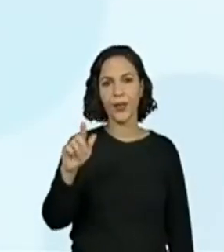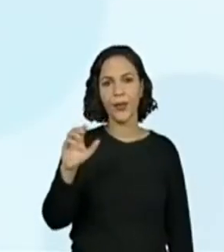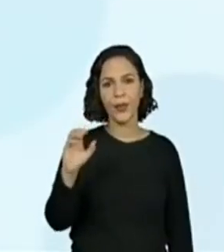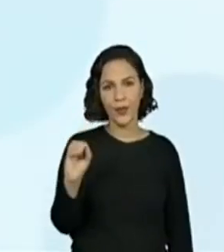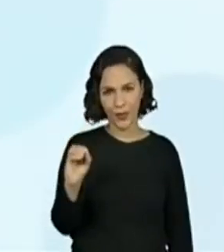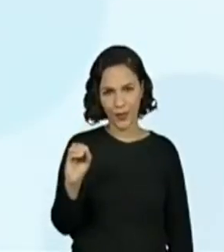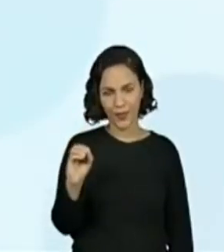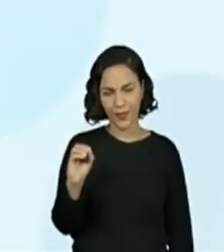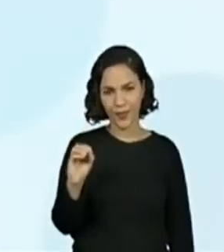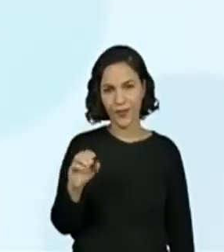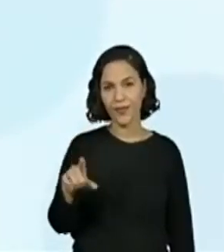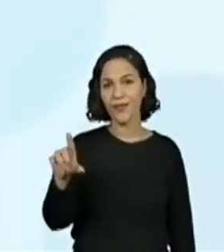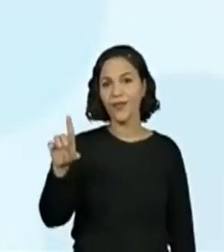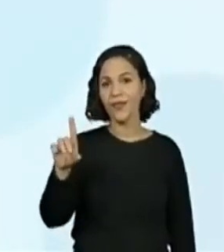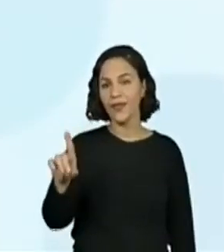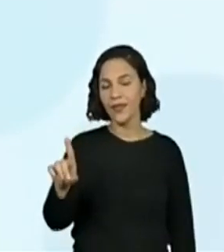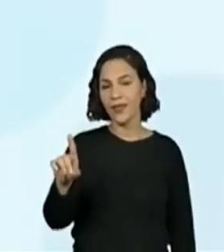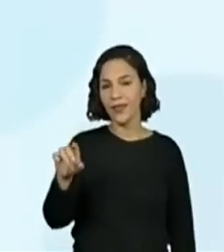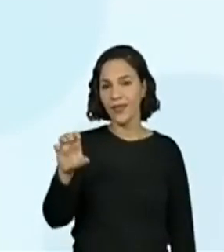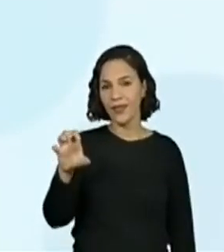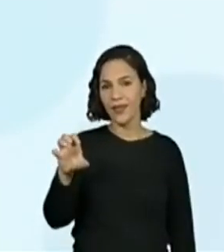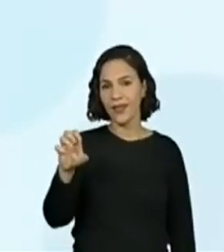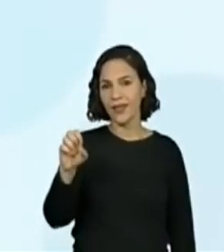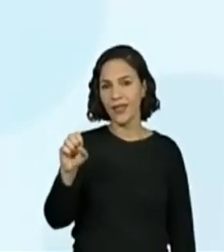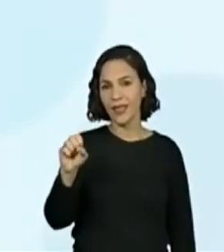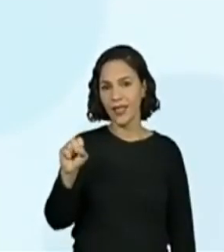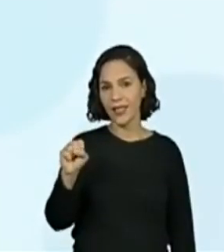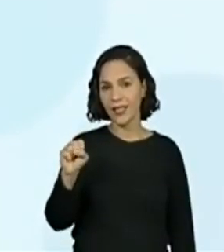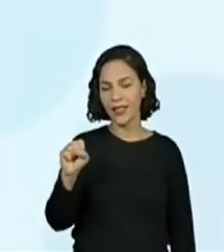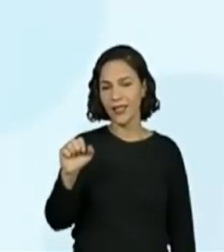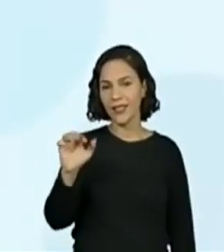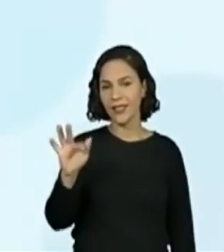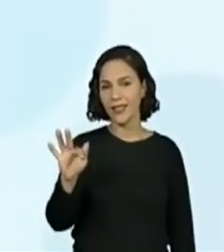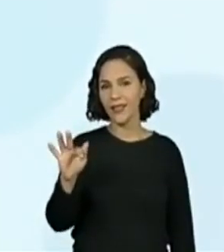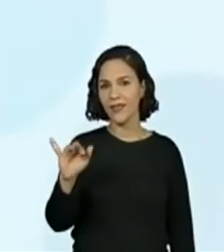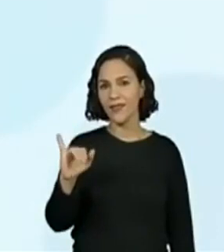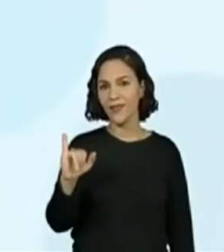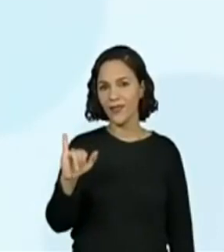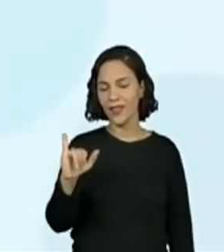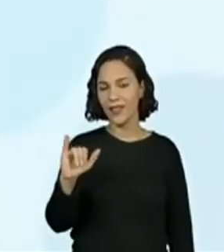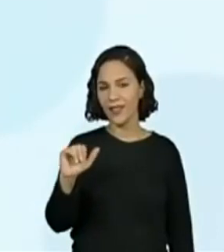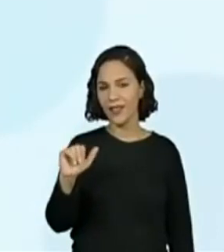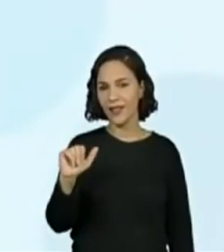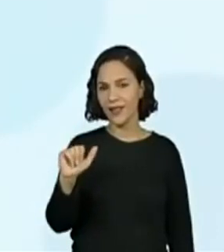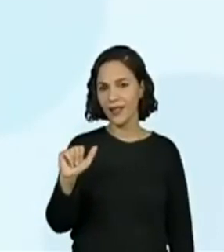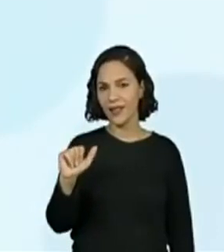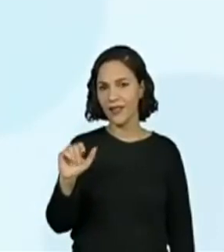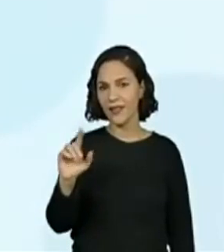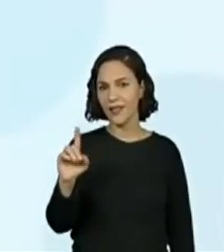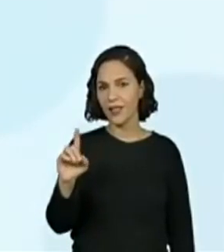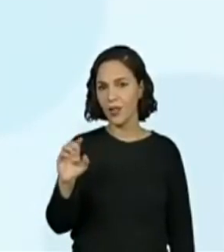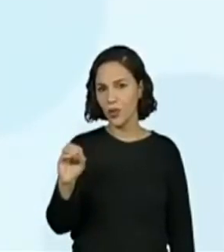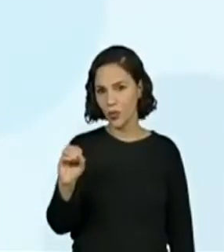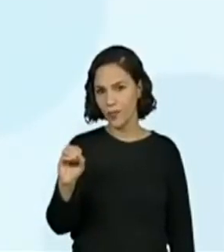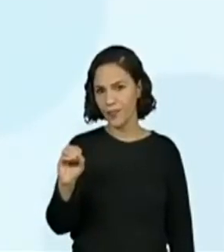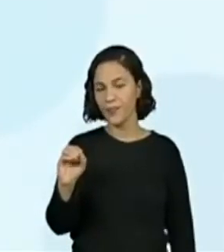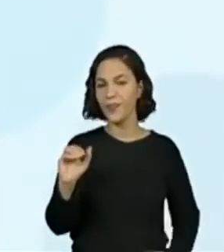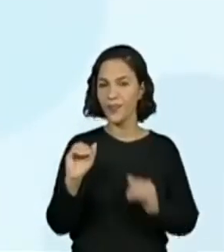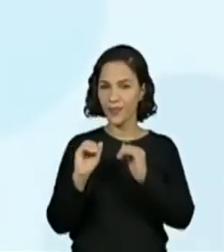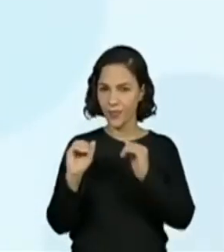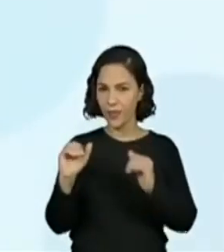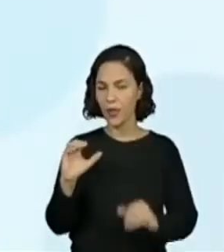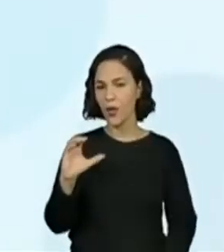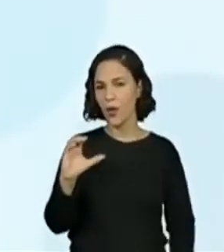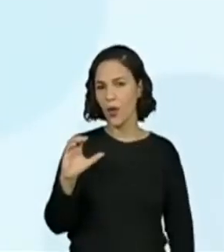desfiado com molho. Bom. Frango desfiado com